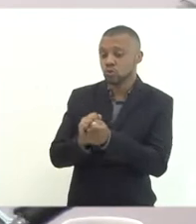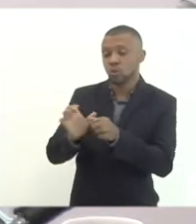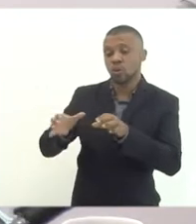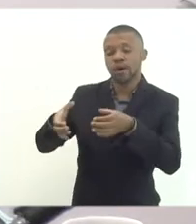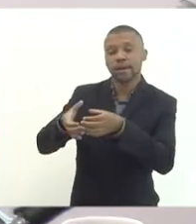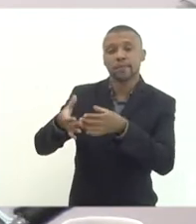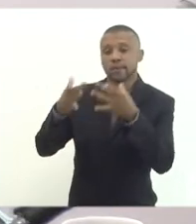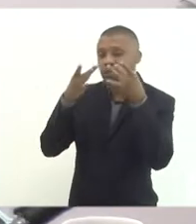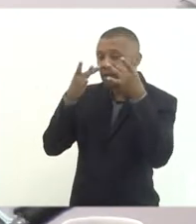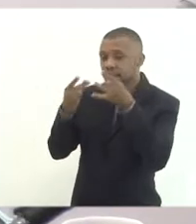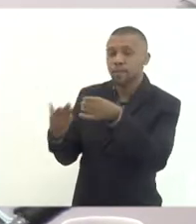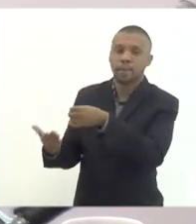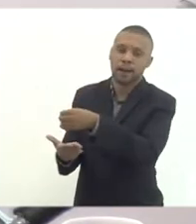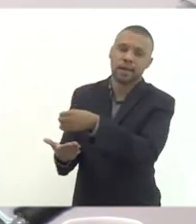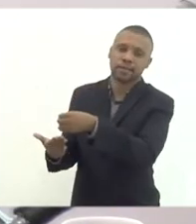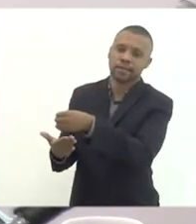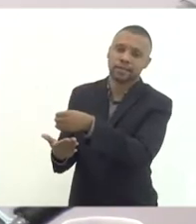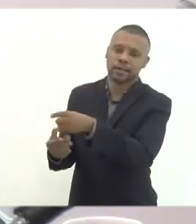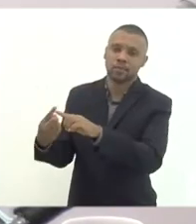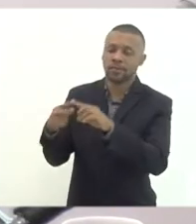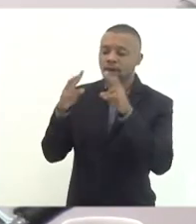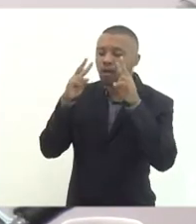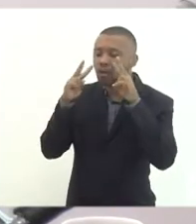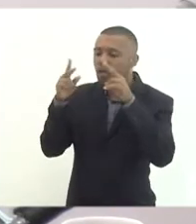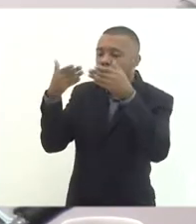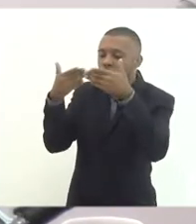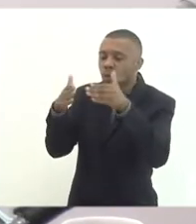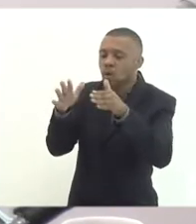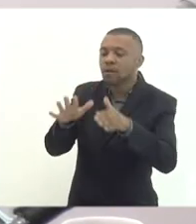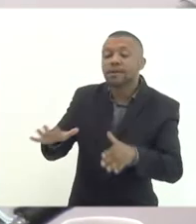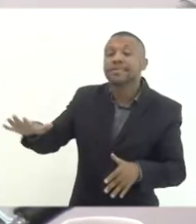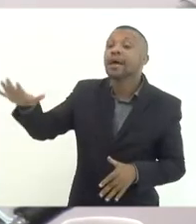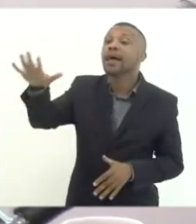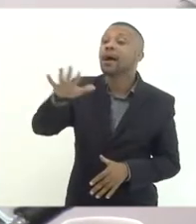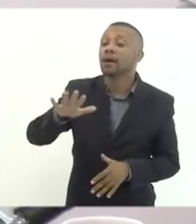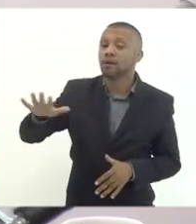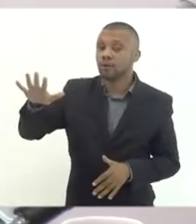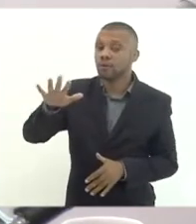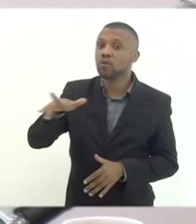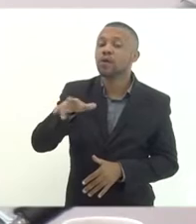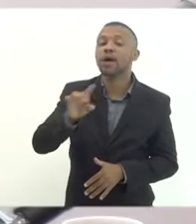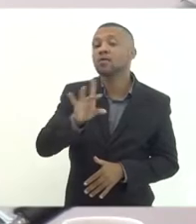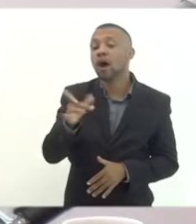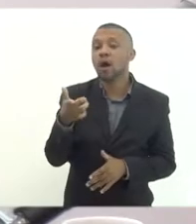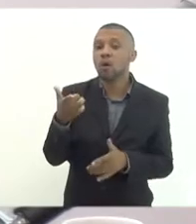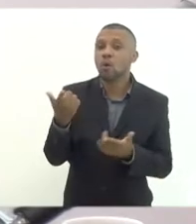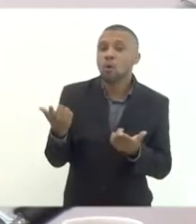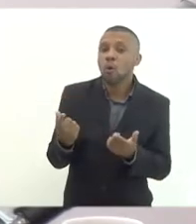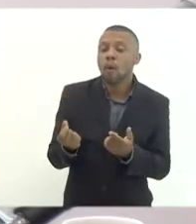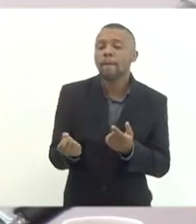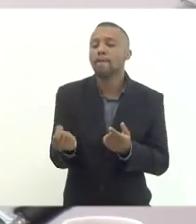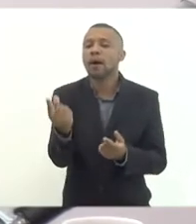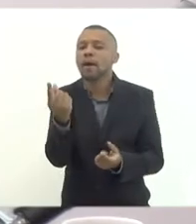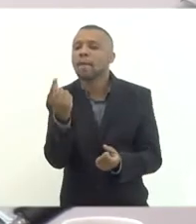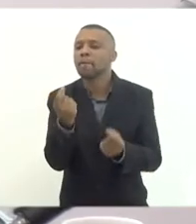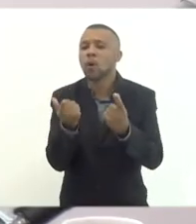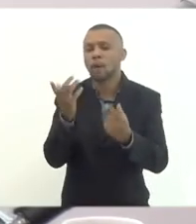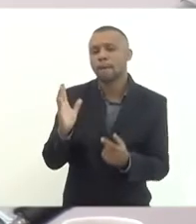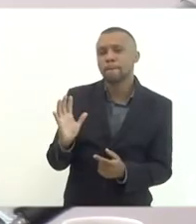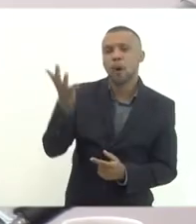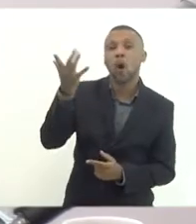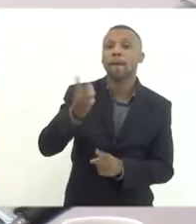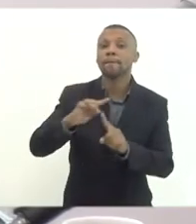e eles vão ser olhar os uma forma mais Ampla Não especificamente só para uma grava o outro mais cês vão ser